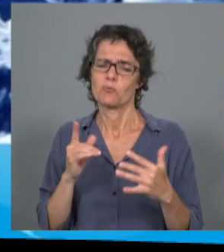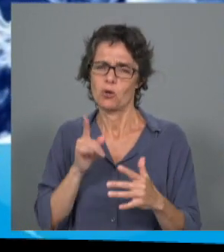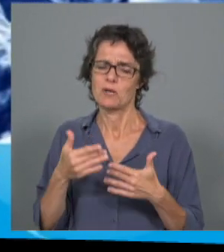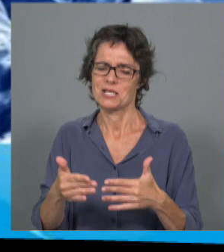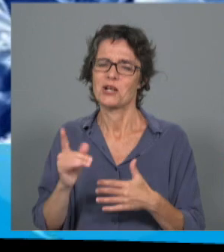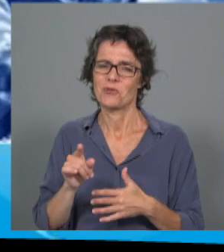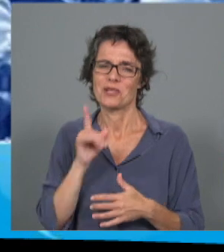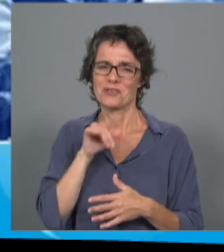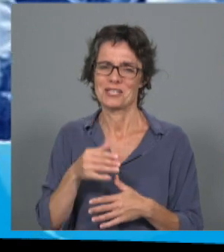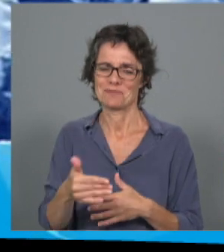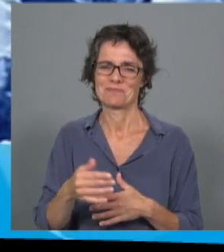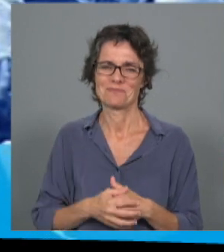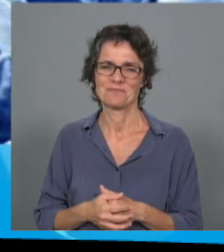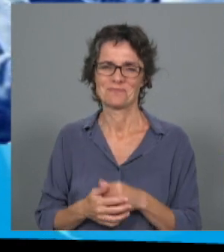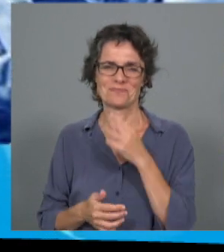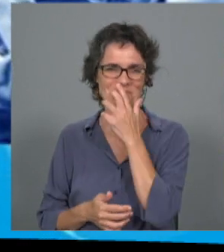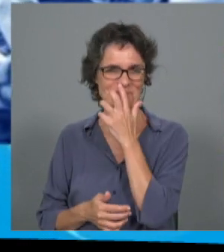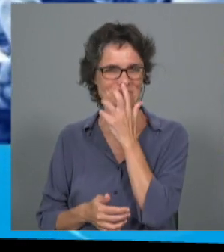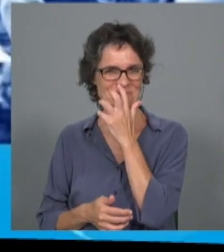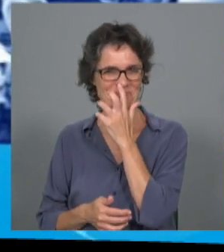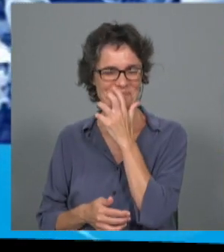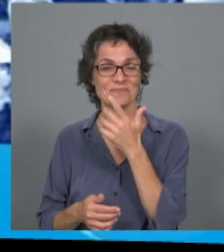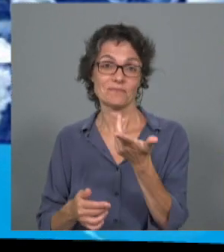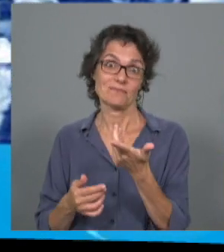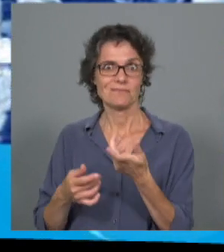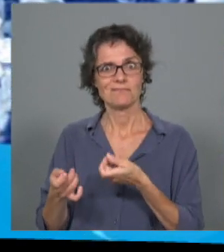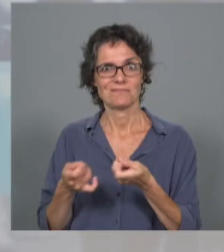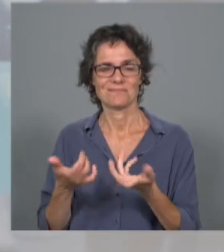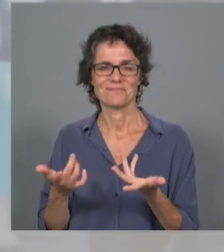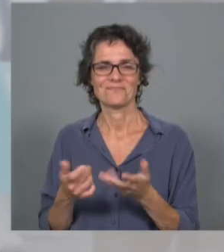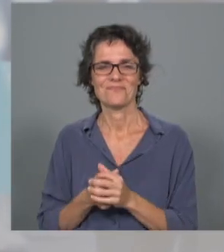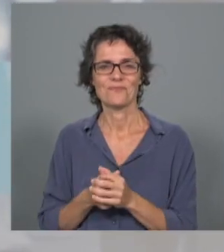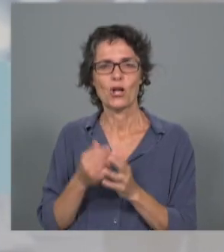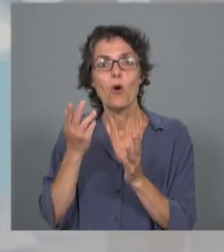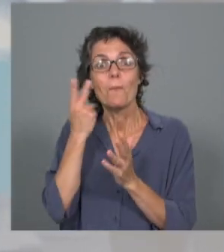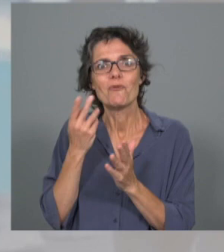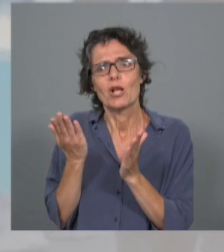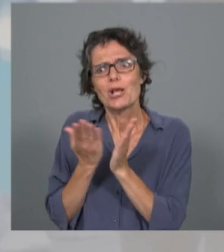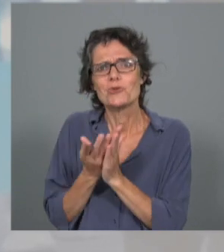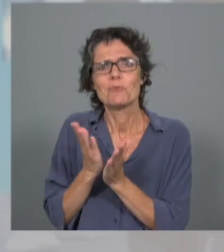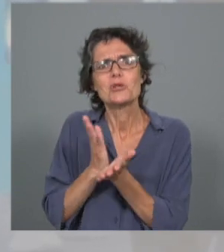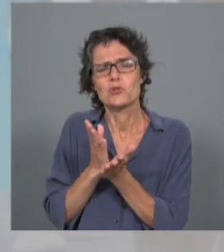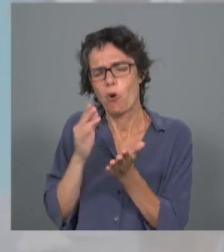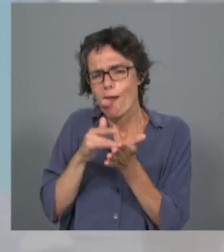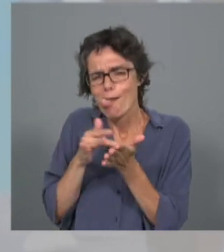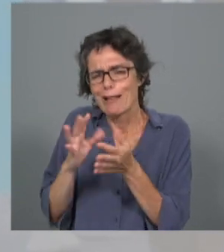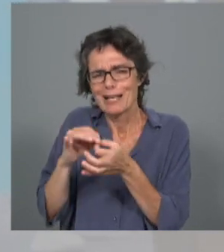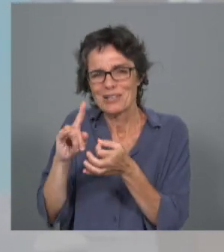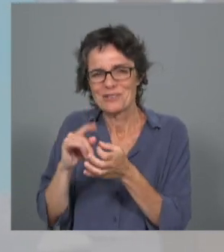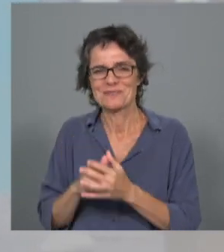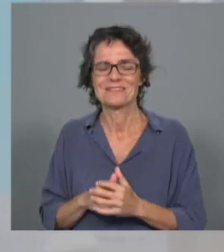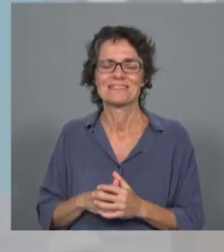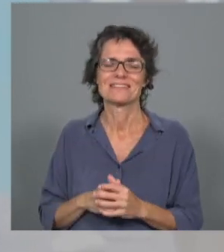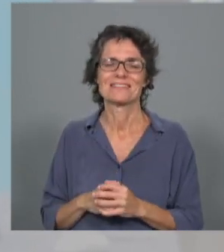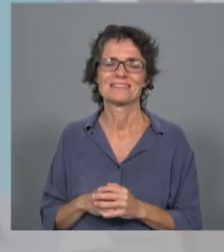facto, o dinamismo de uma vida de estudo que não fica só ligado aos livros. Apesar de tudo, aí